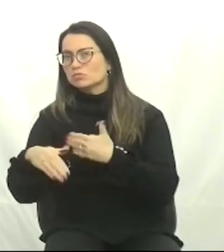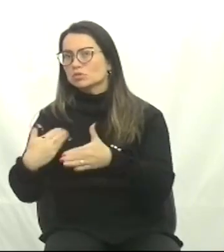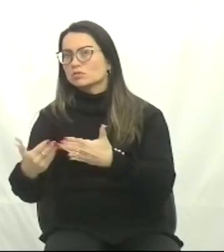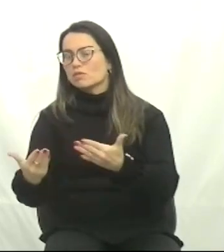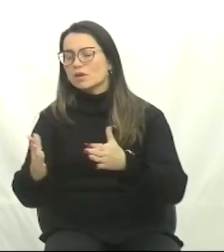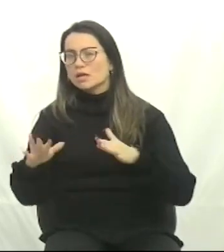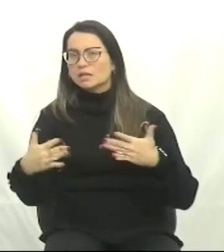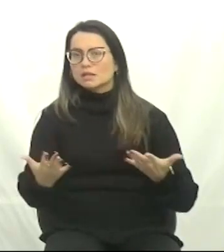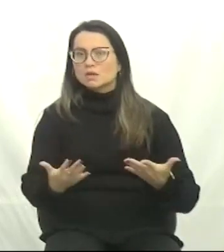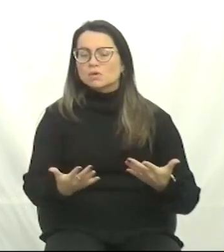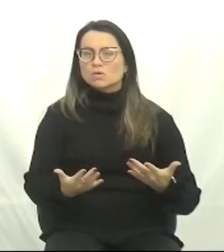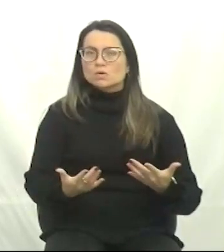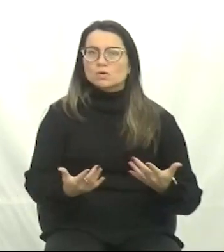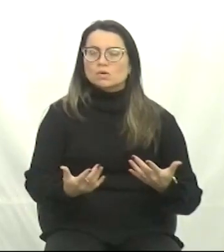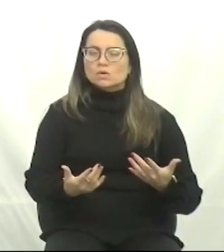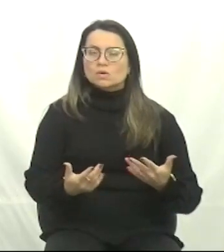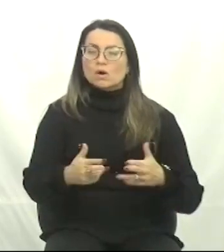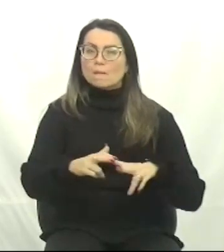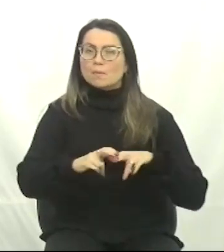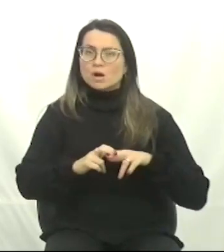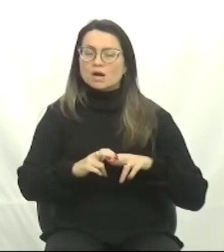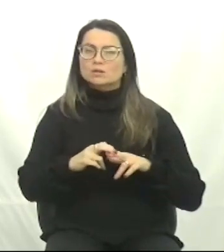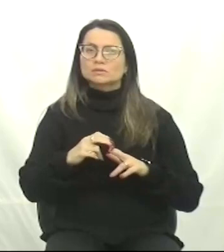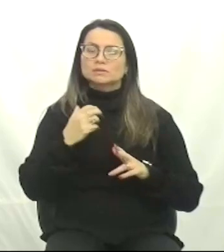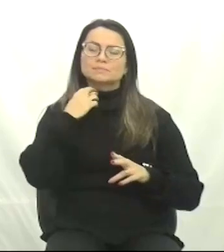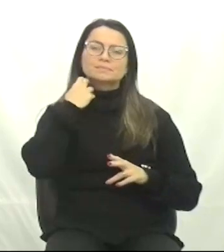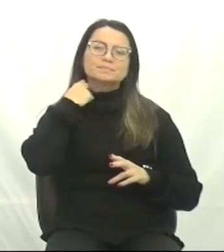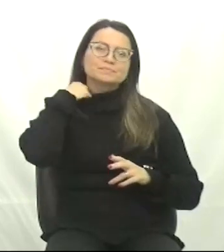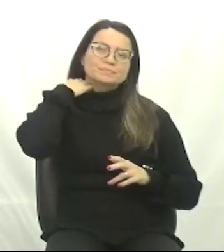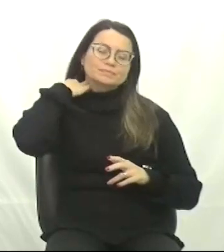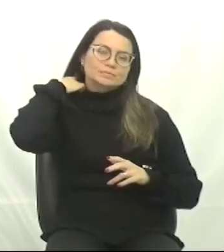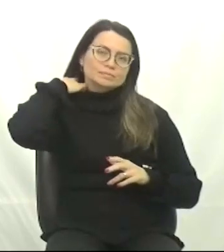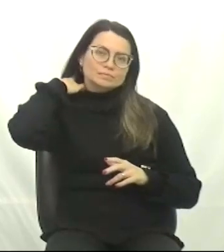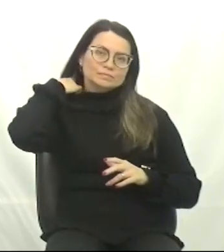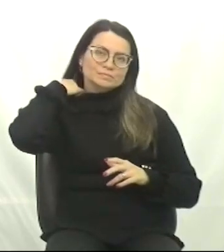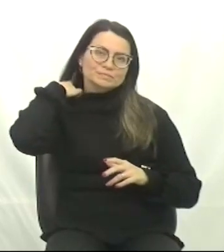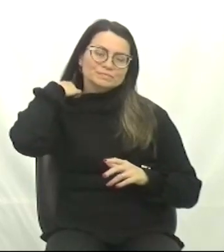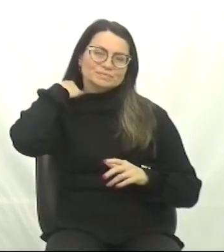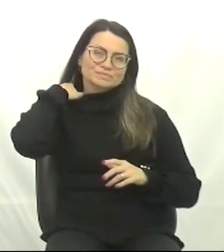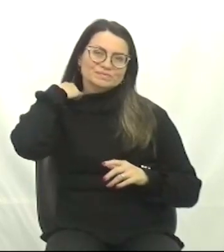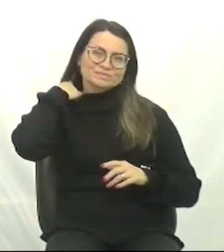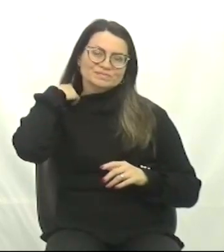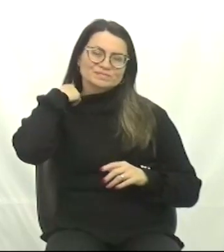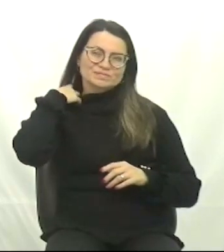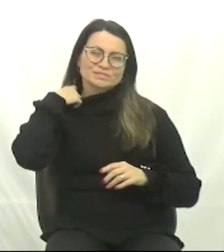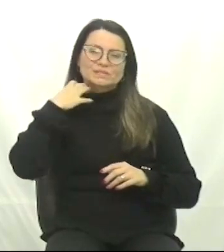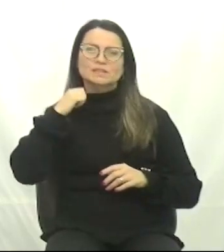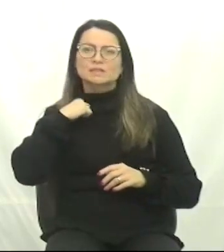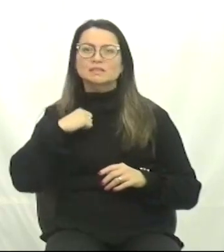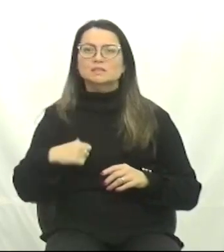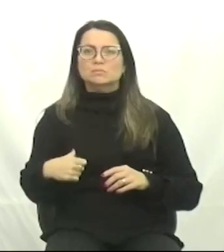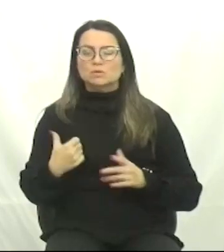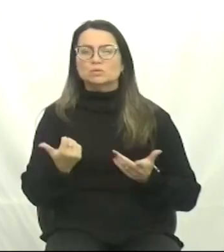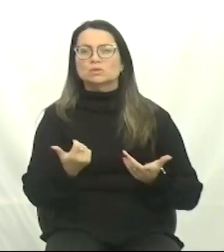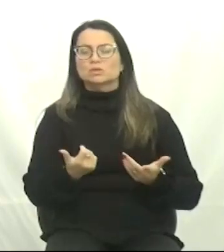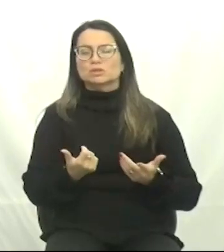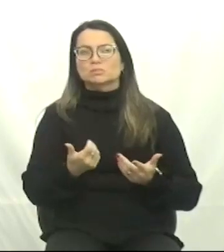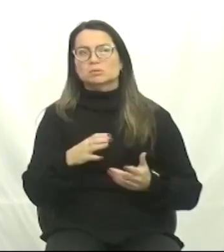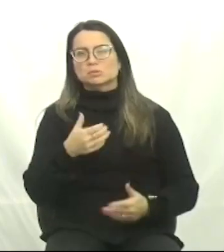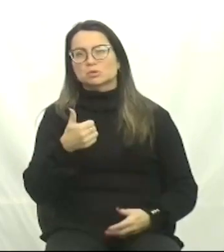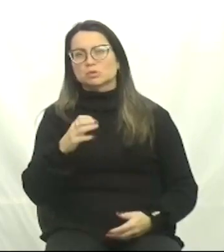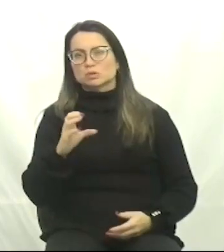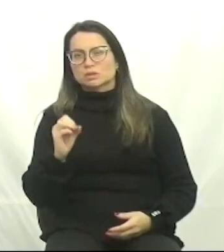a proporcionalidade das bolsas do Unedu, que hoje é de 90% para as comunidades, as comunitárias, e 10%